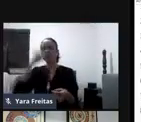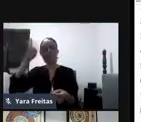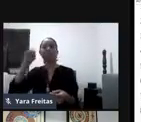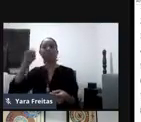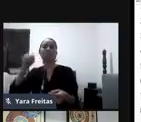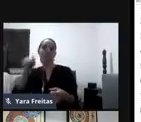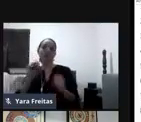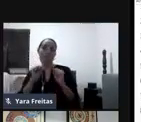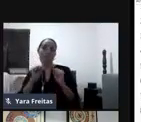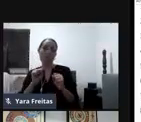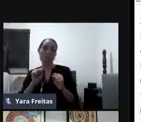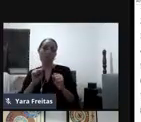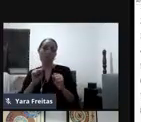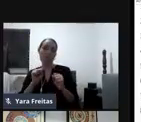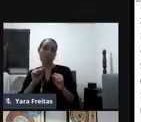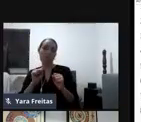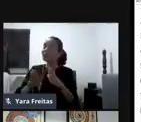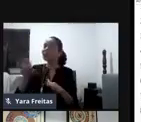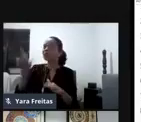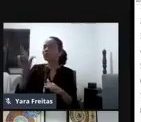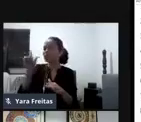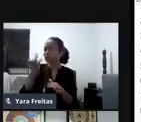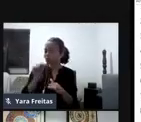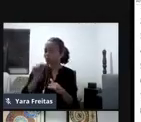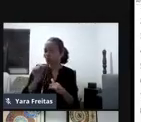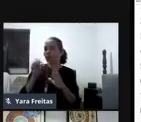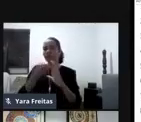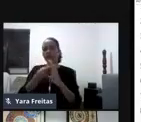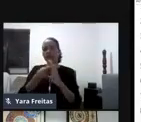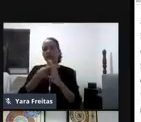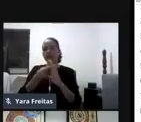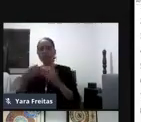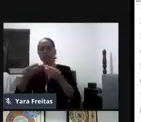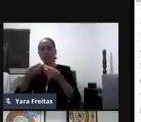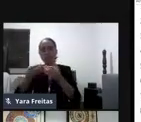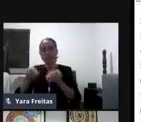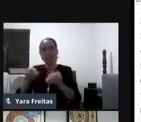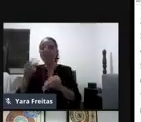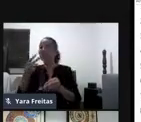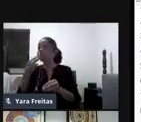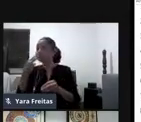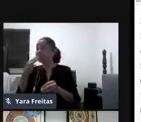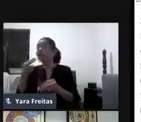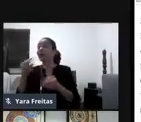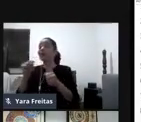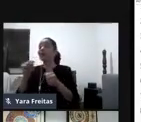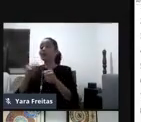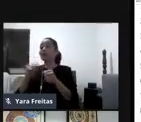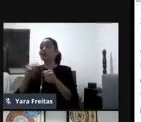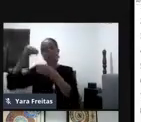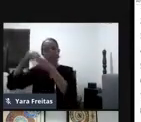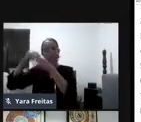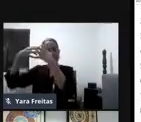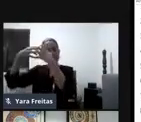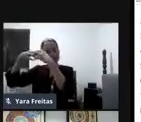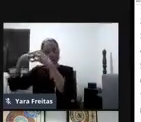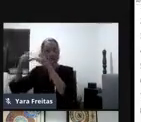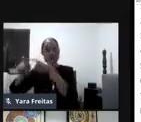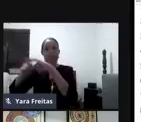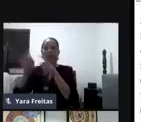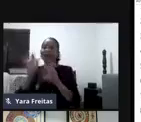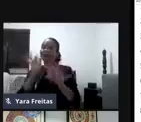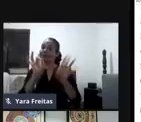de repente diminuir sim o dano que o cigarro está causando ao cérebro, mas cada caso